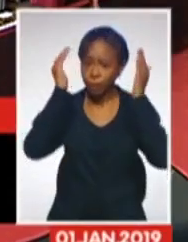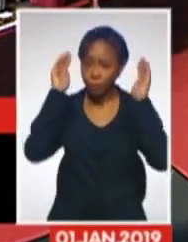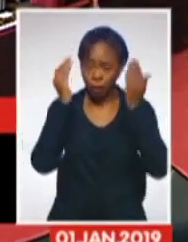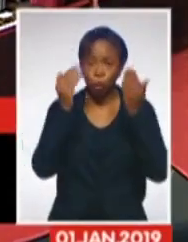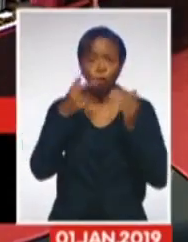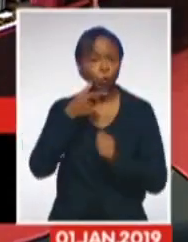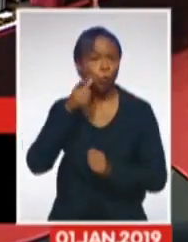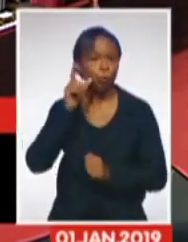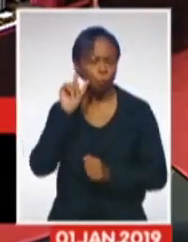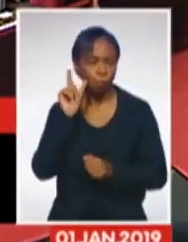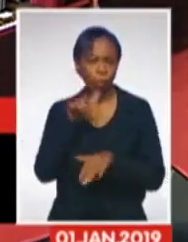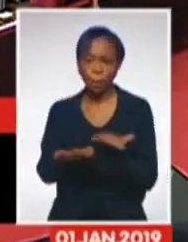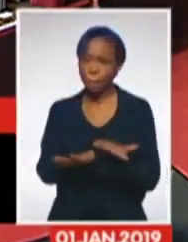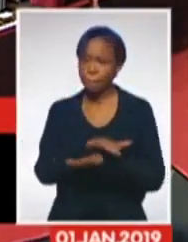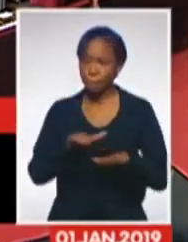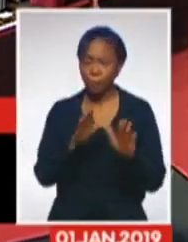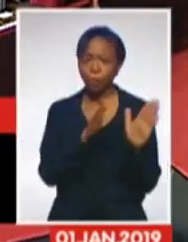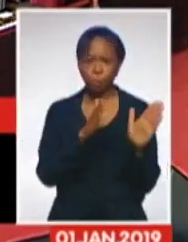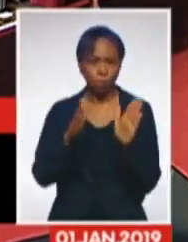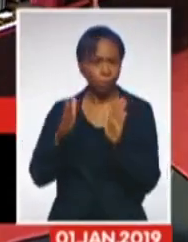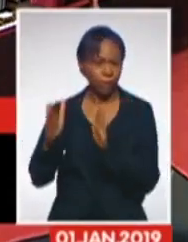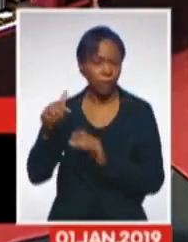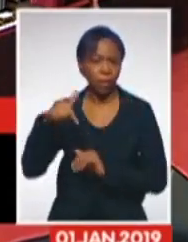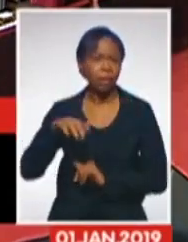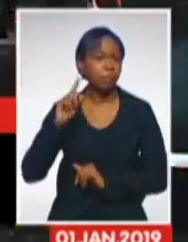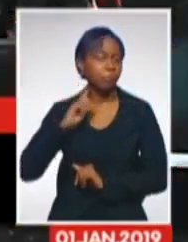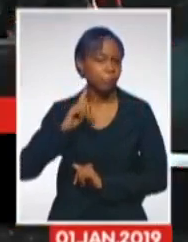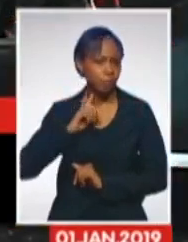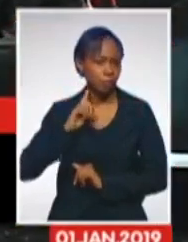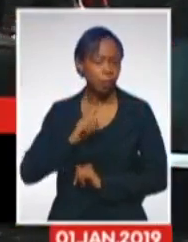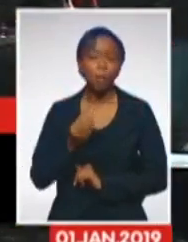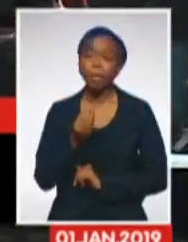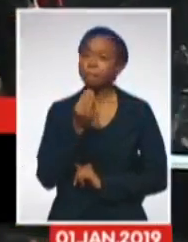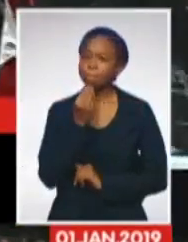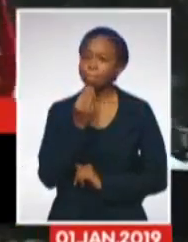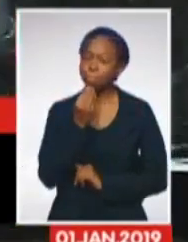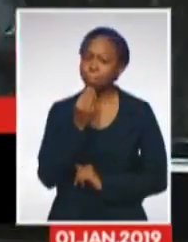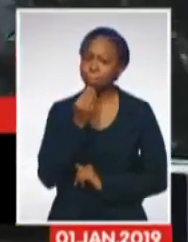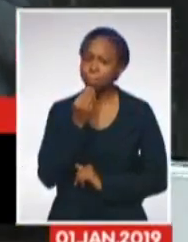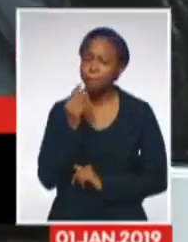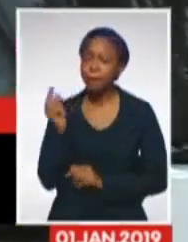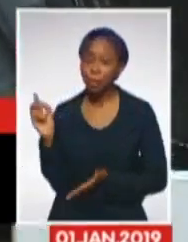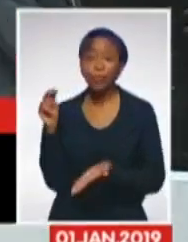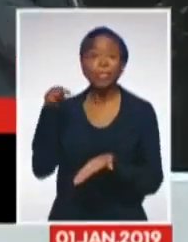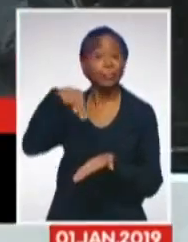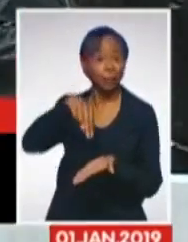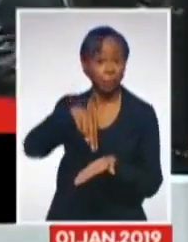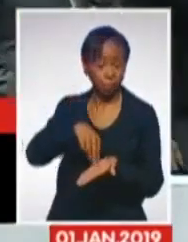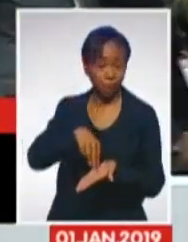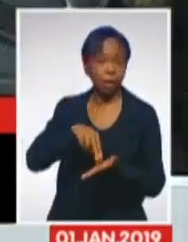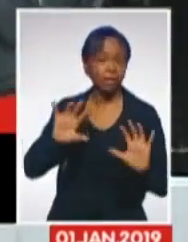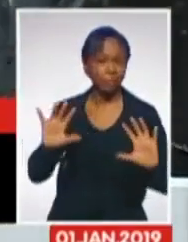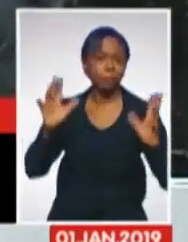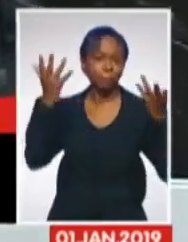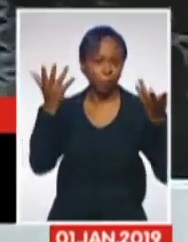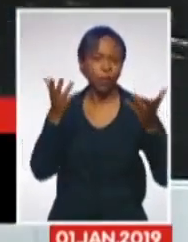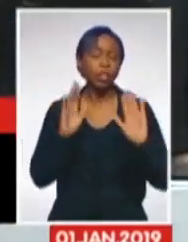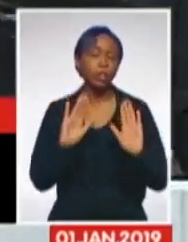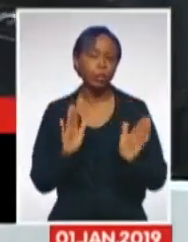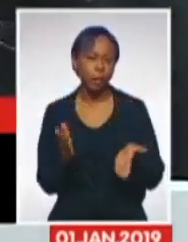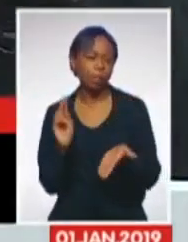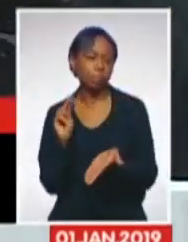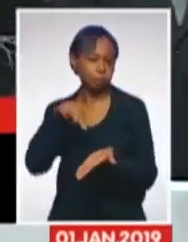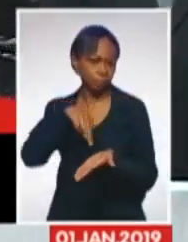de ontem, à frente do Estado de Minas Gerais. Havia uma expectativa em torno do comparecimento dele a essa cerimônia e o comparecimento se